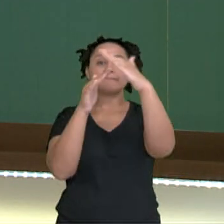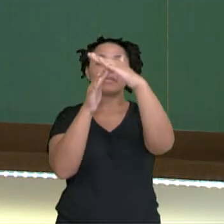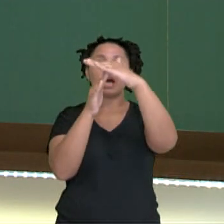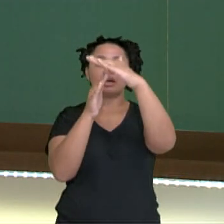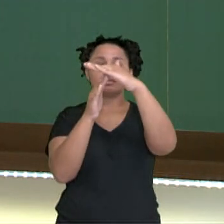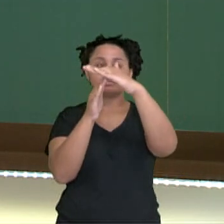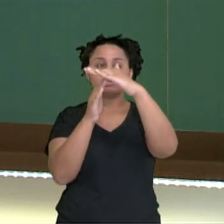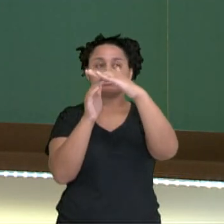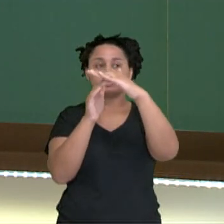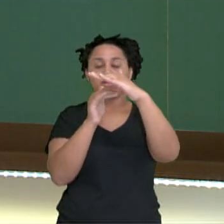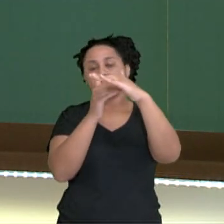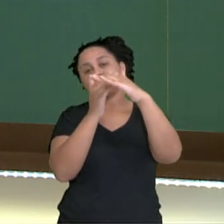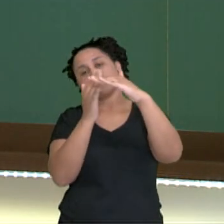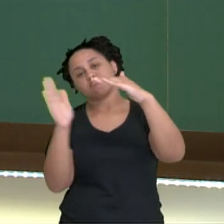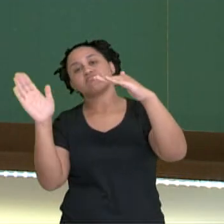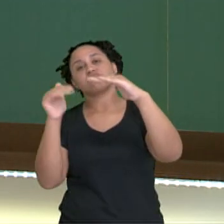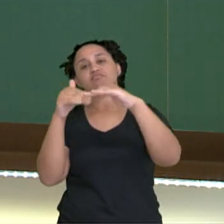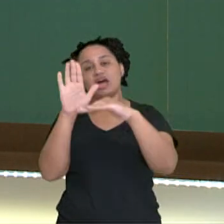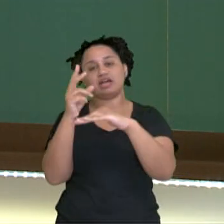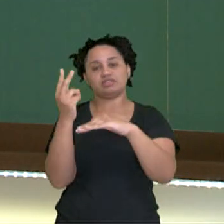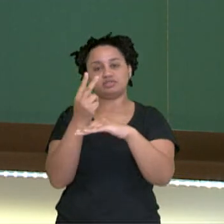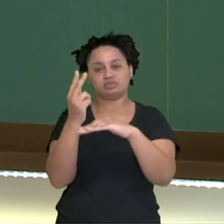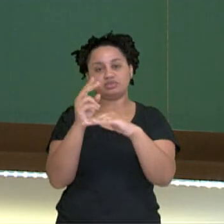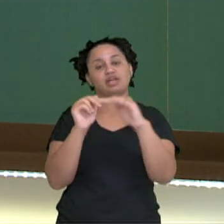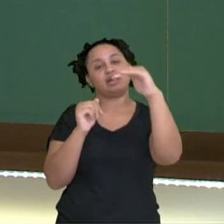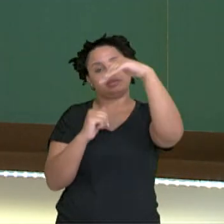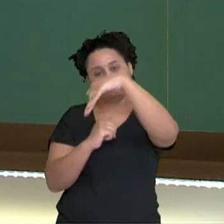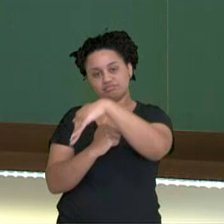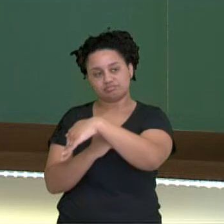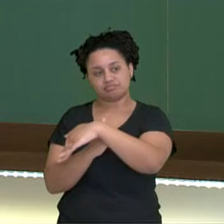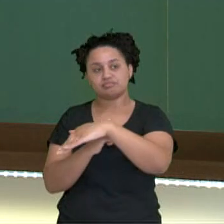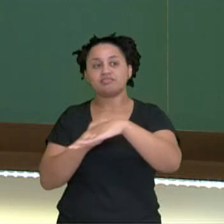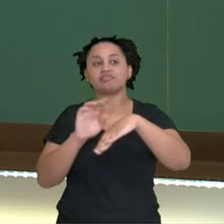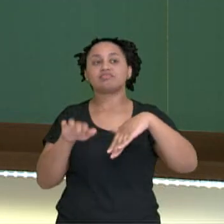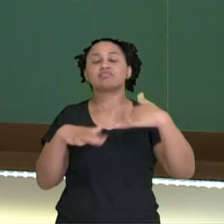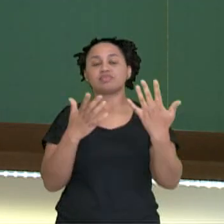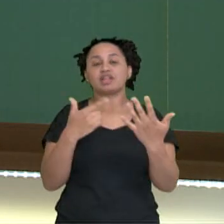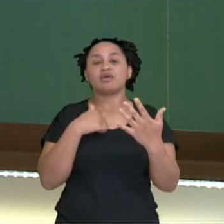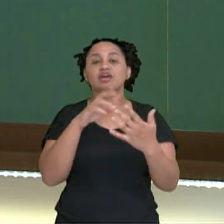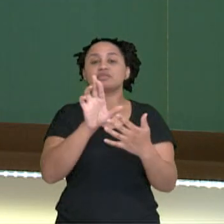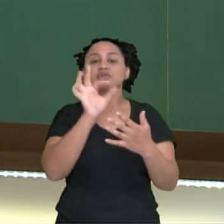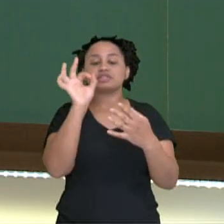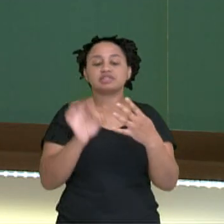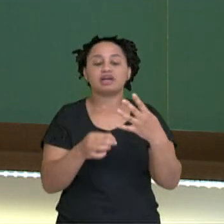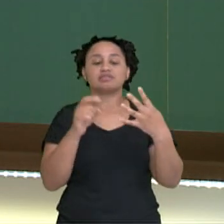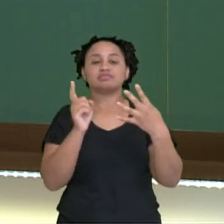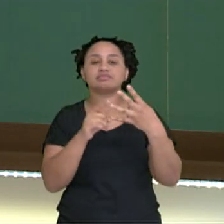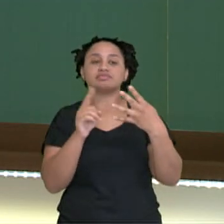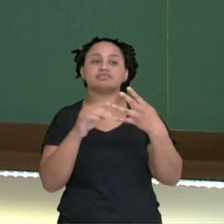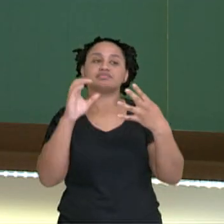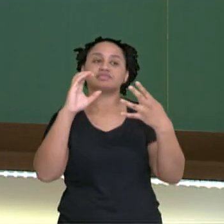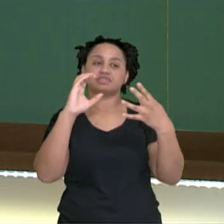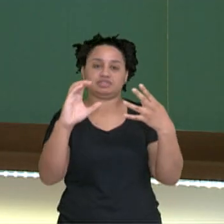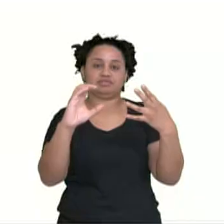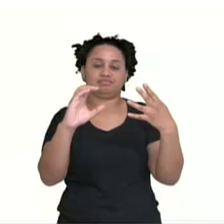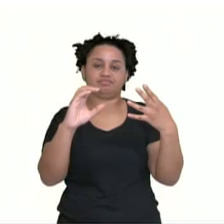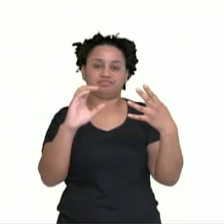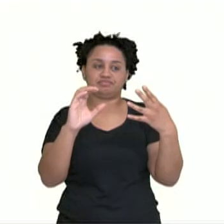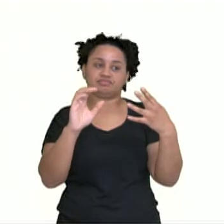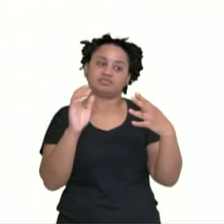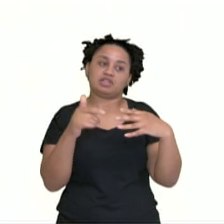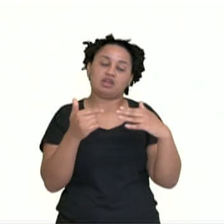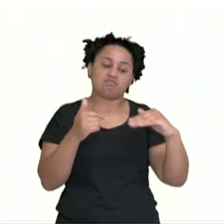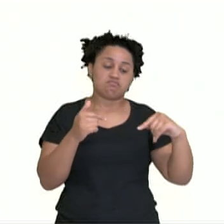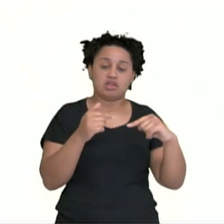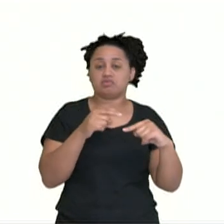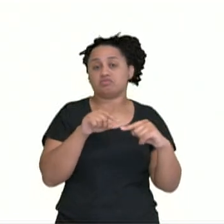e maiores que 2, a curva vai ser decrescente, dando como alternativa de resposta a letra C. Então,